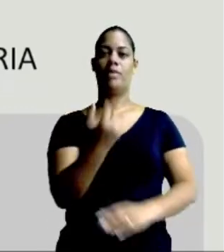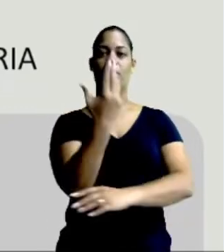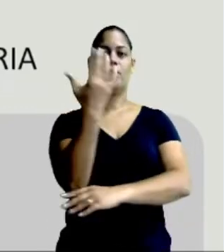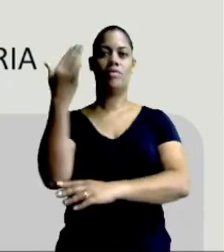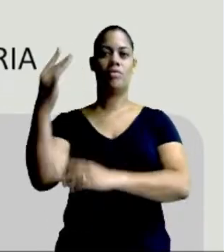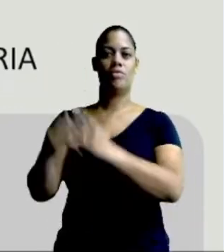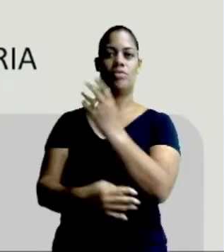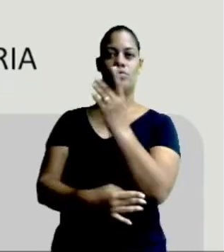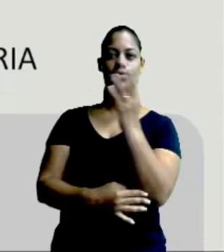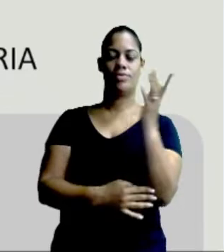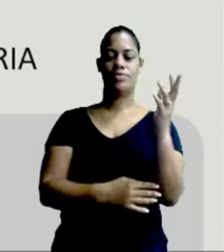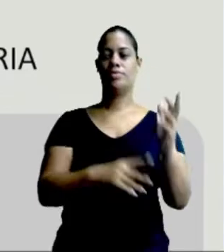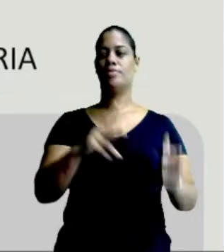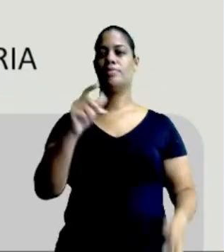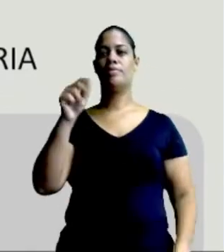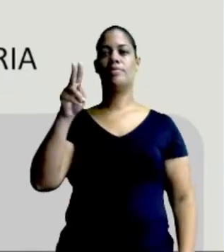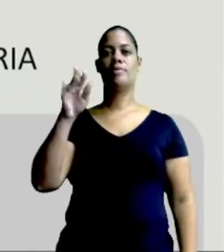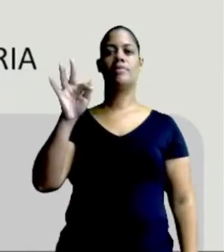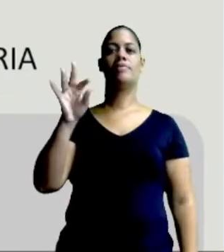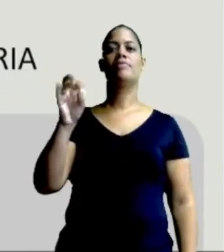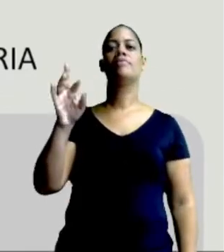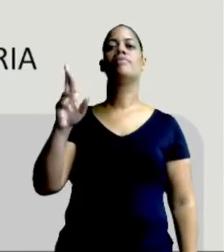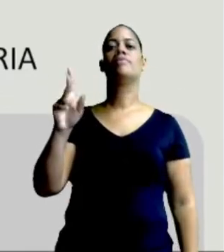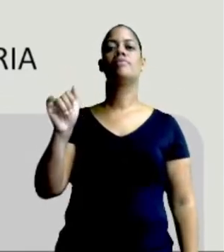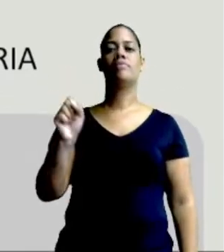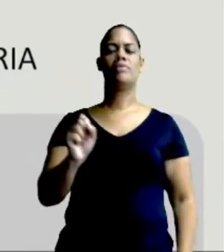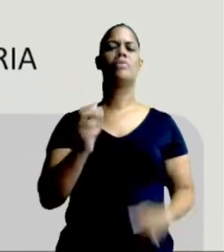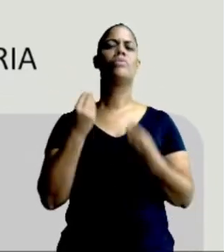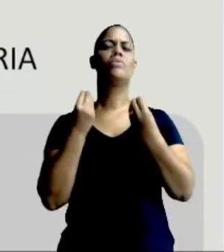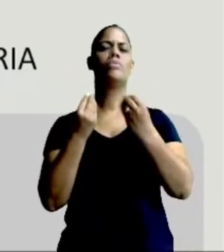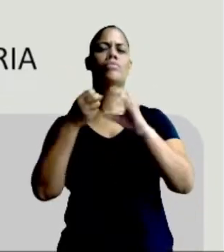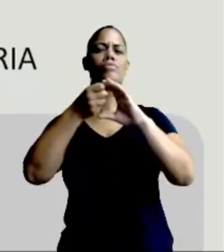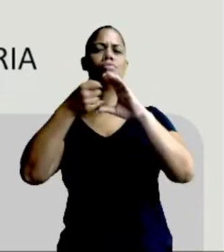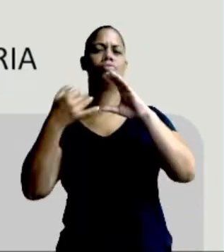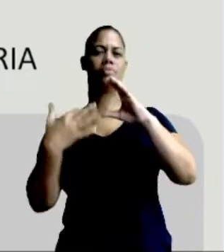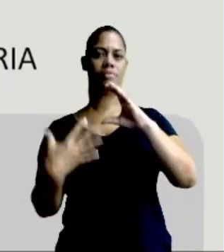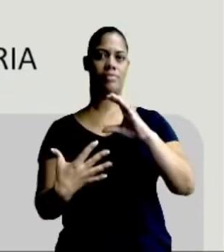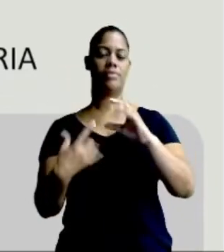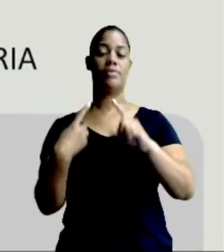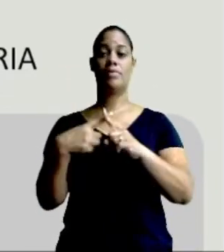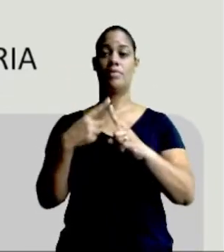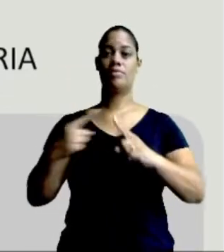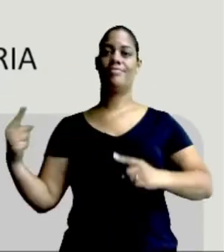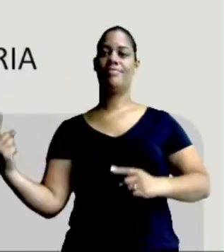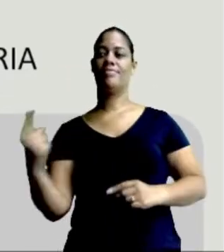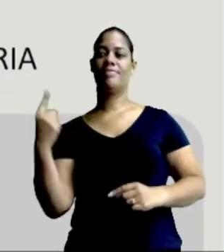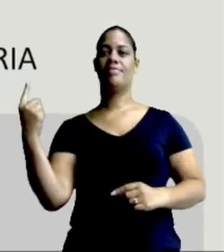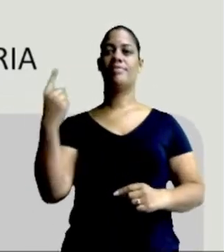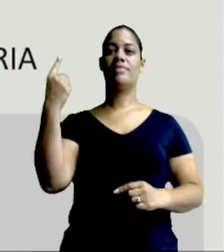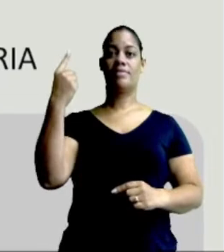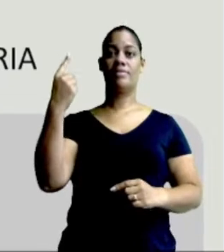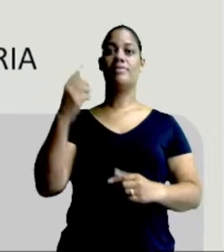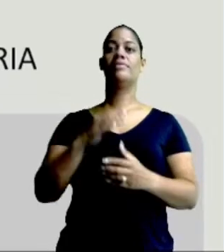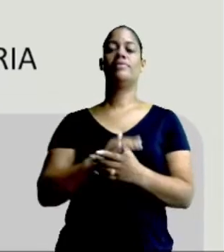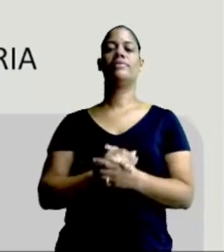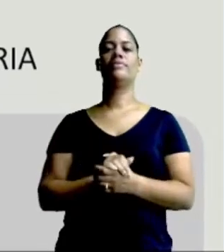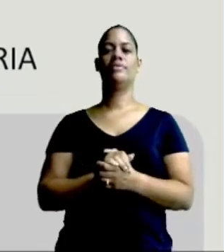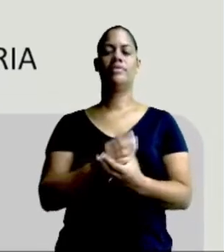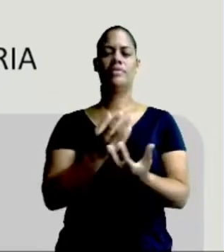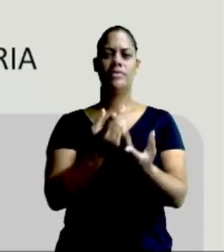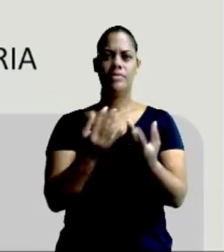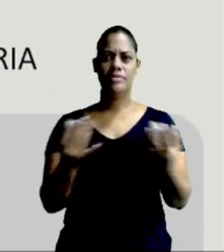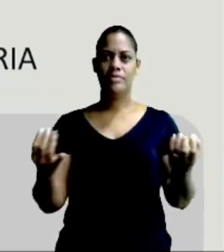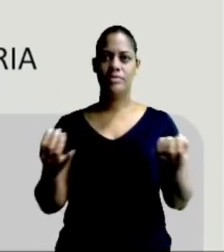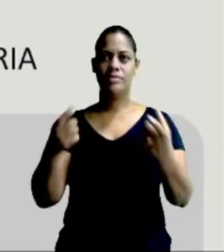florestas coníferas. E aí, como é que eu caracterizo ela, né? Por causa da altitude mais elevada, a